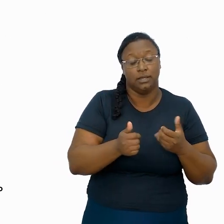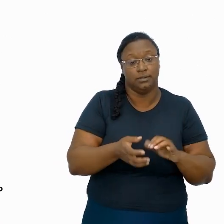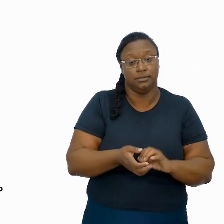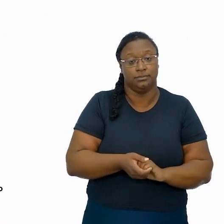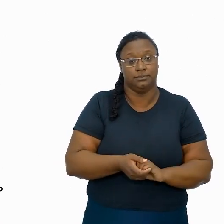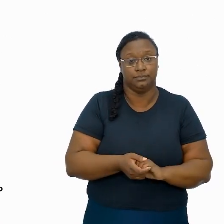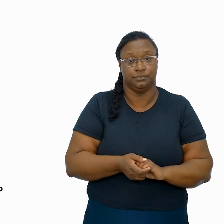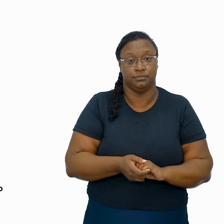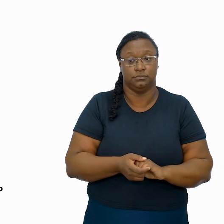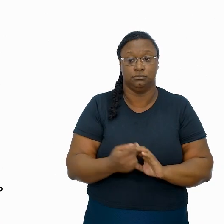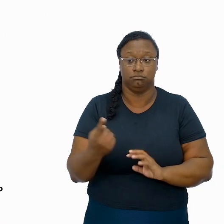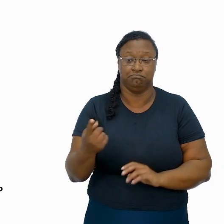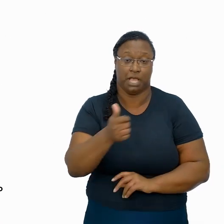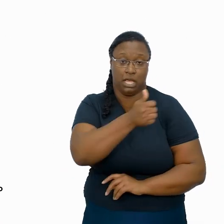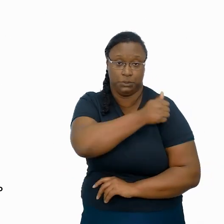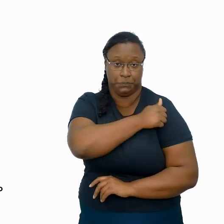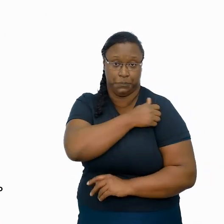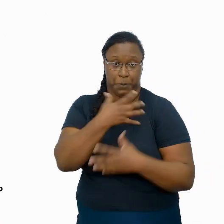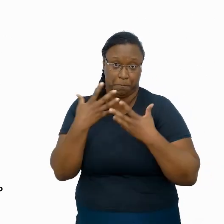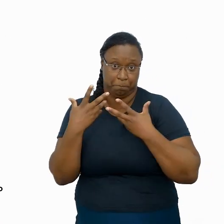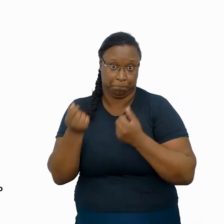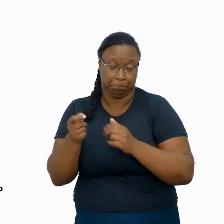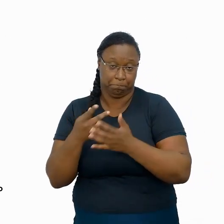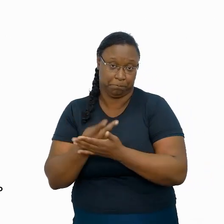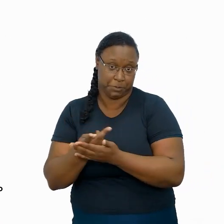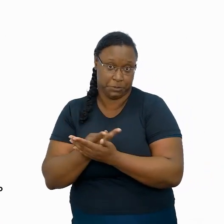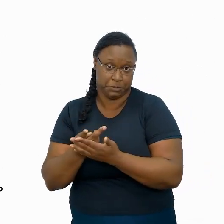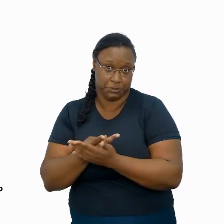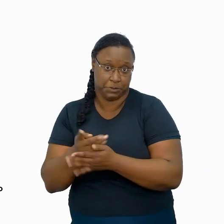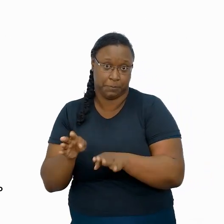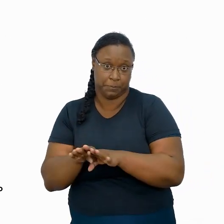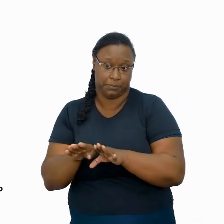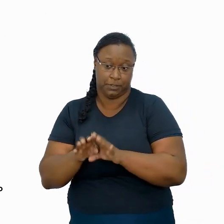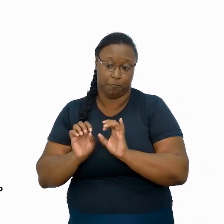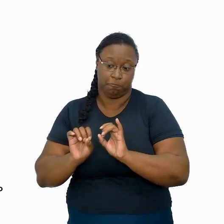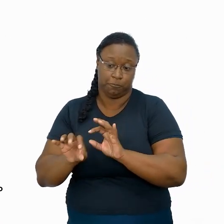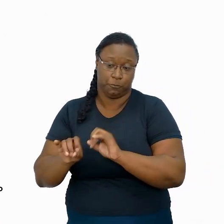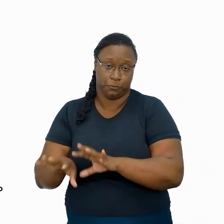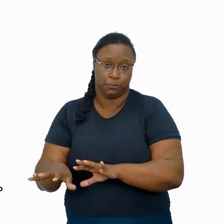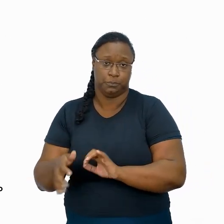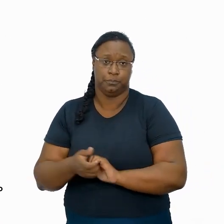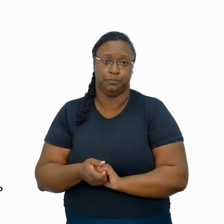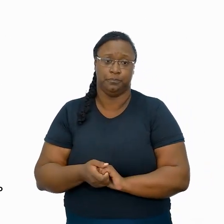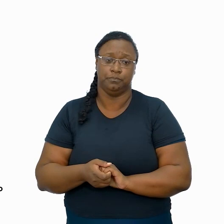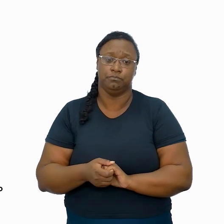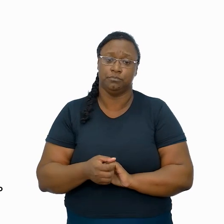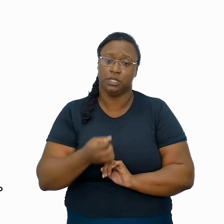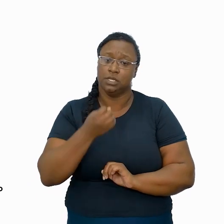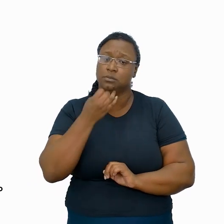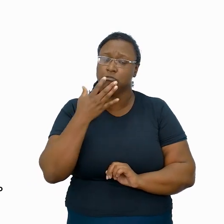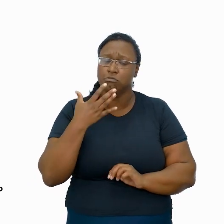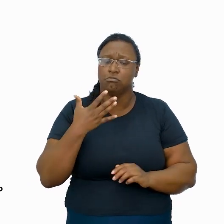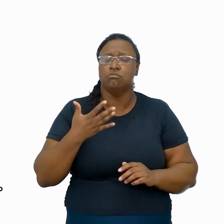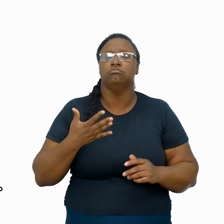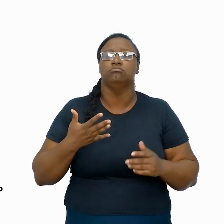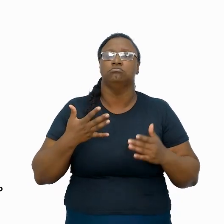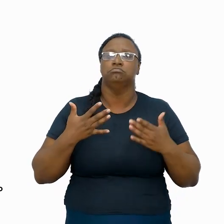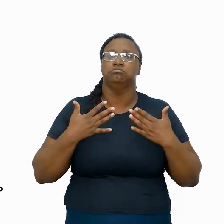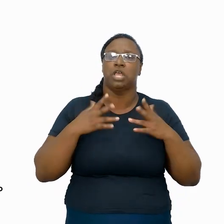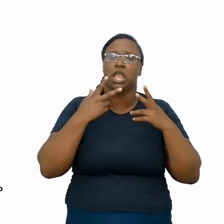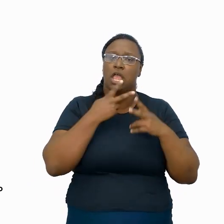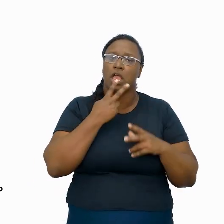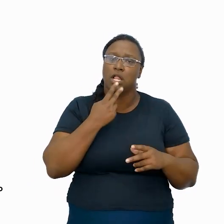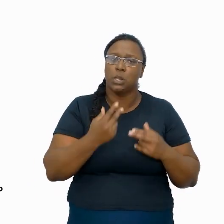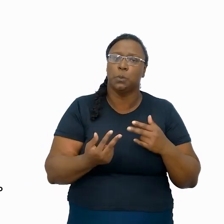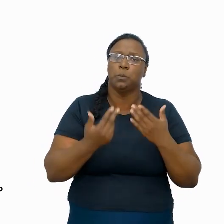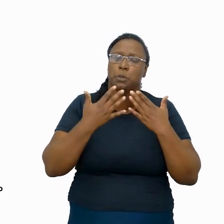elementos para os alunos pesquisarem as informações dele. Está numa linguagem bem interessante, assim, bem tranquila, com alguns